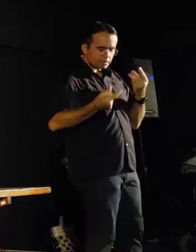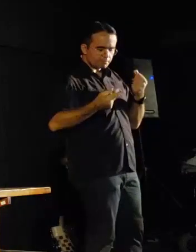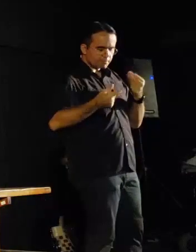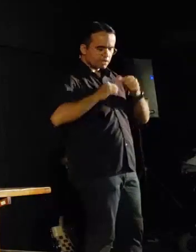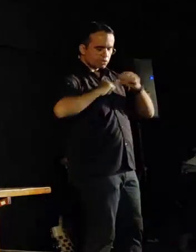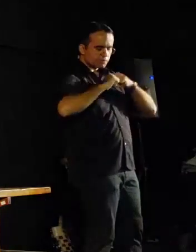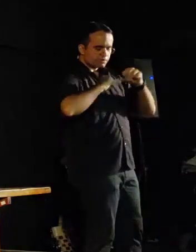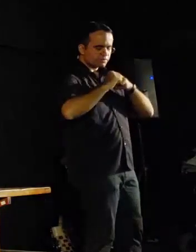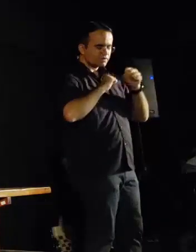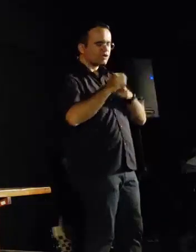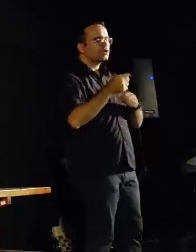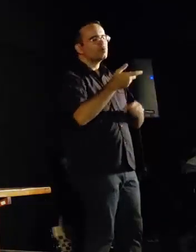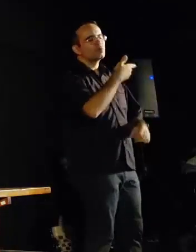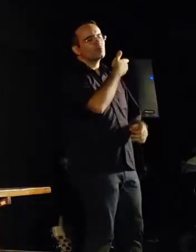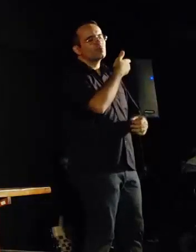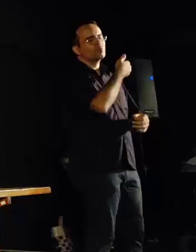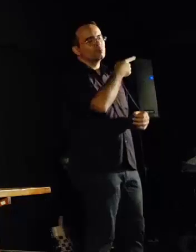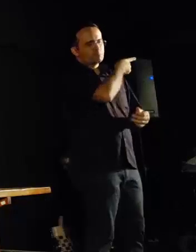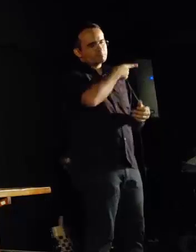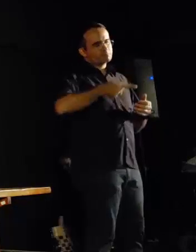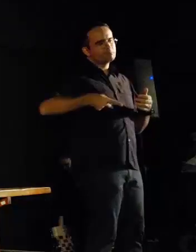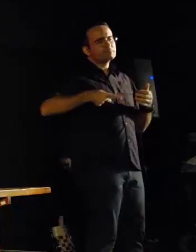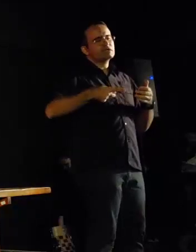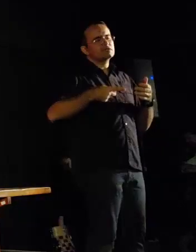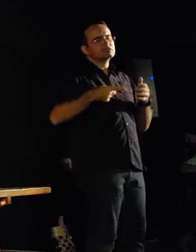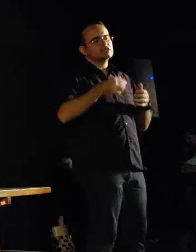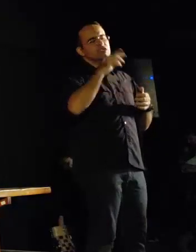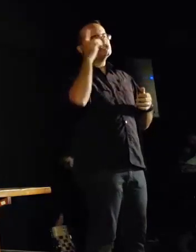antigo governo Dilma, quis fazer uma